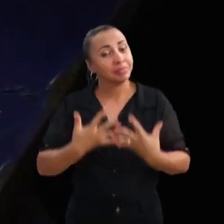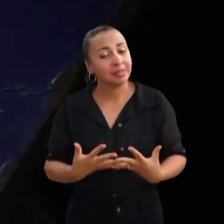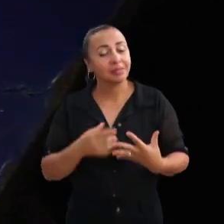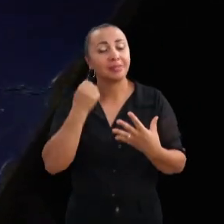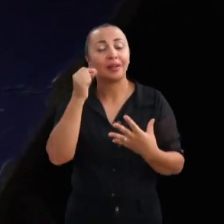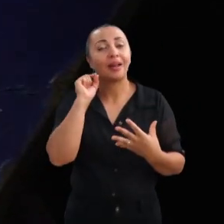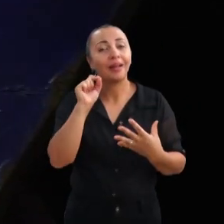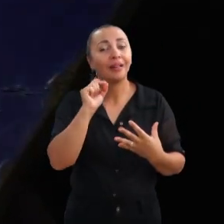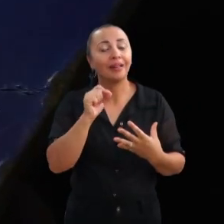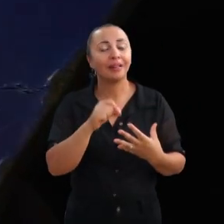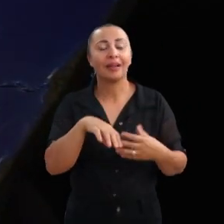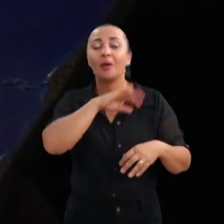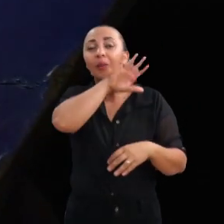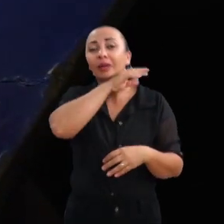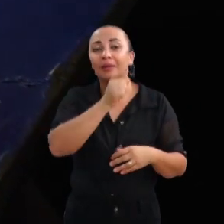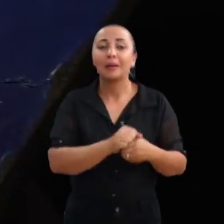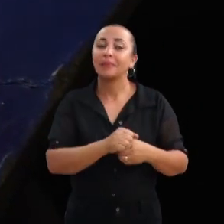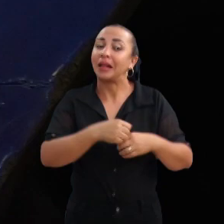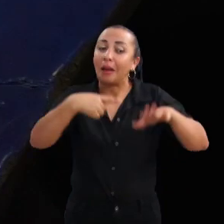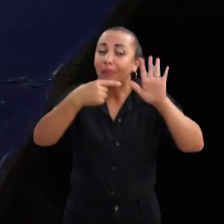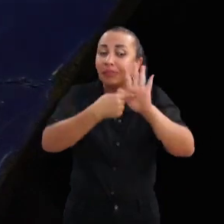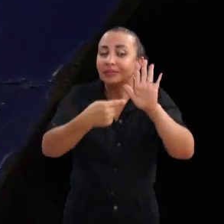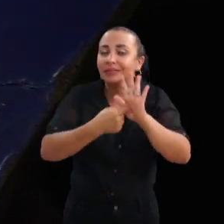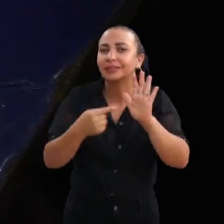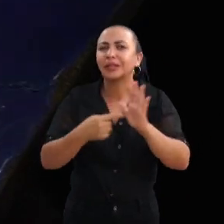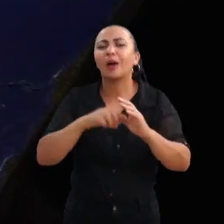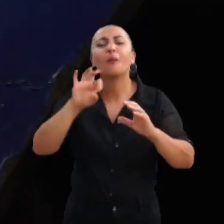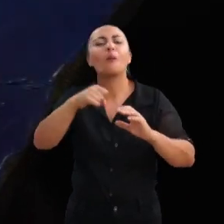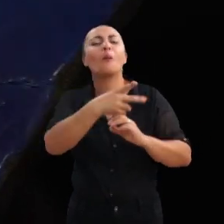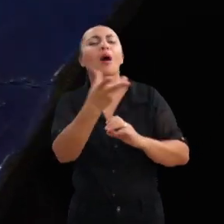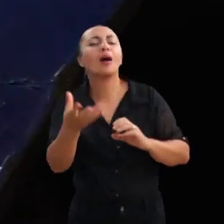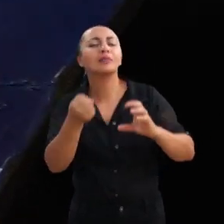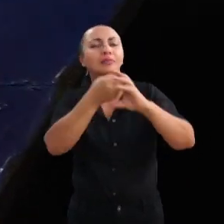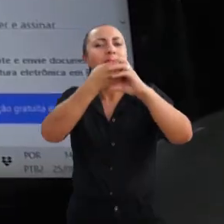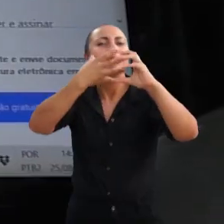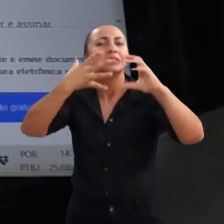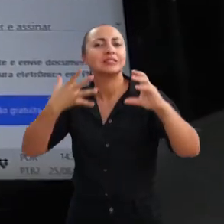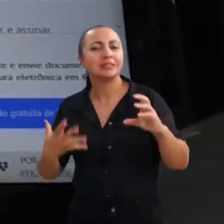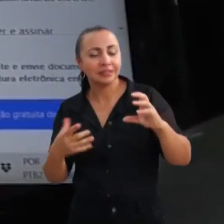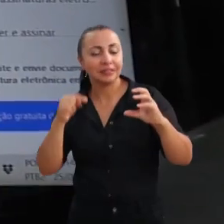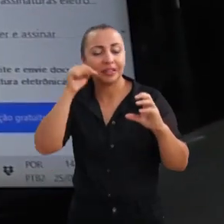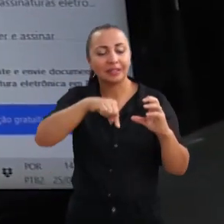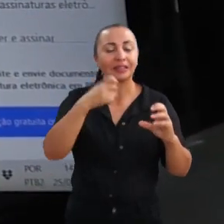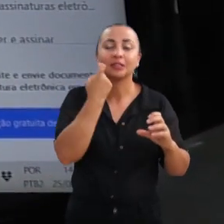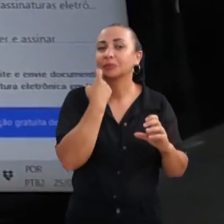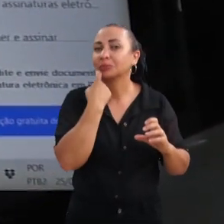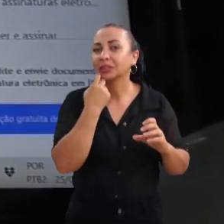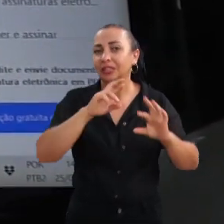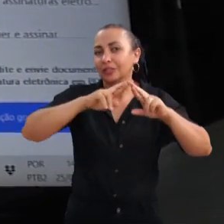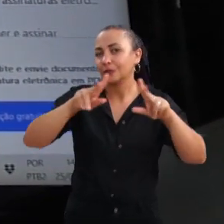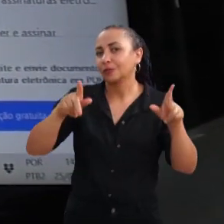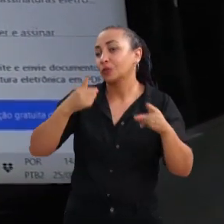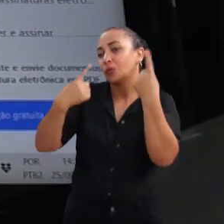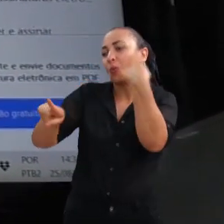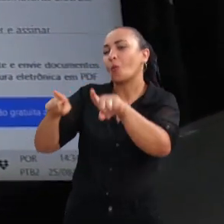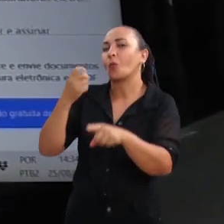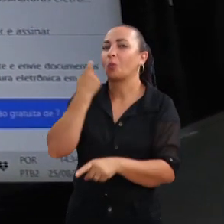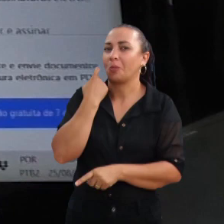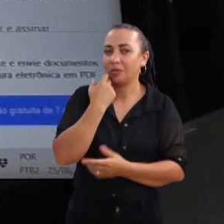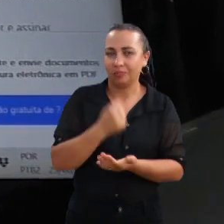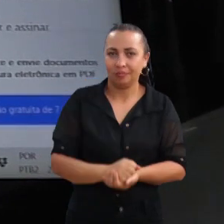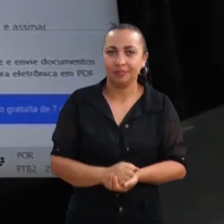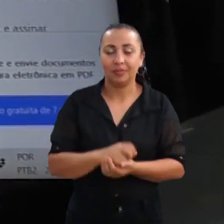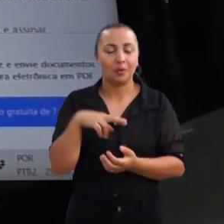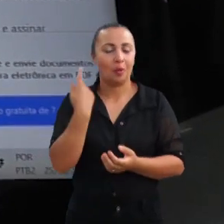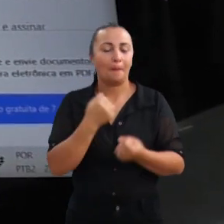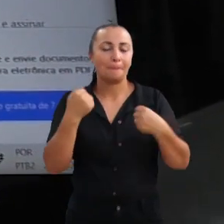descrever uma espécie, a gente vai ter que provar, né, como essa espécie, quais são as características características dessa espécie que difere das